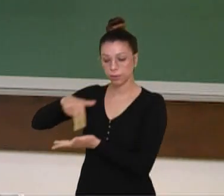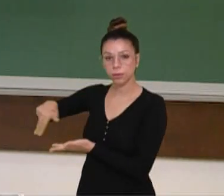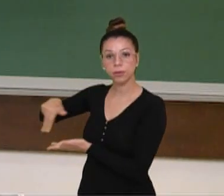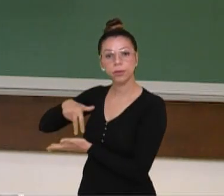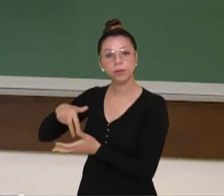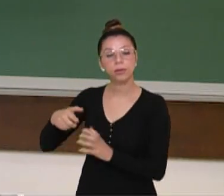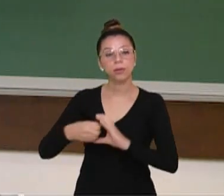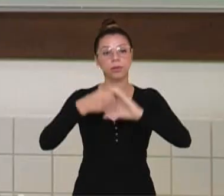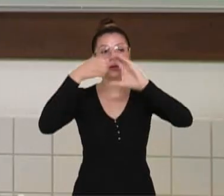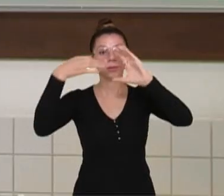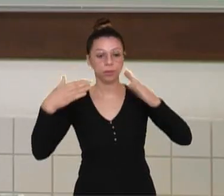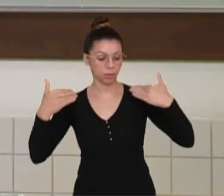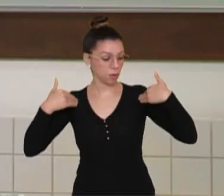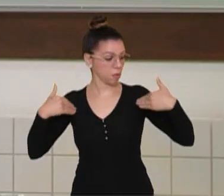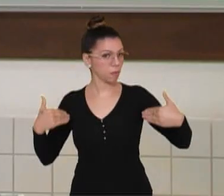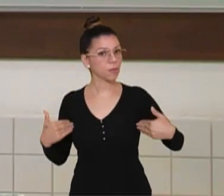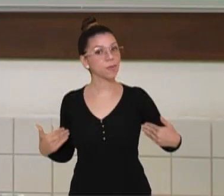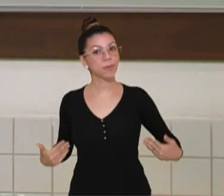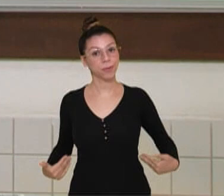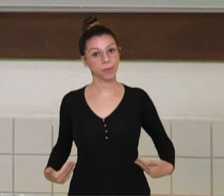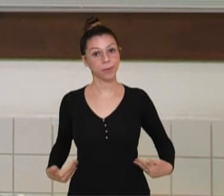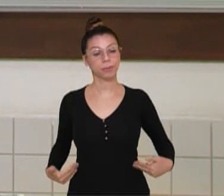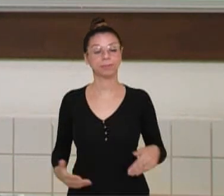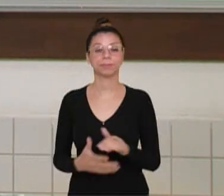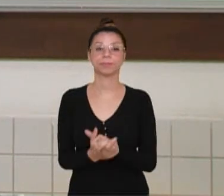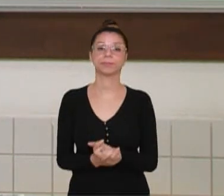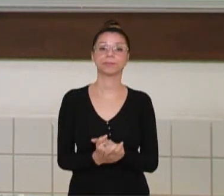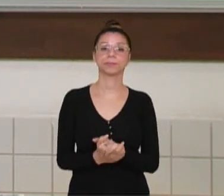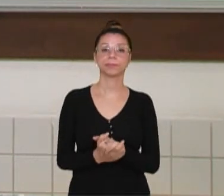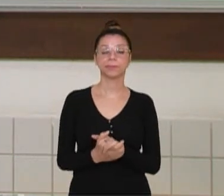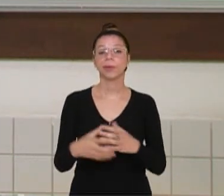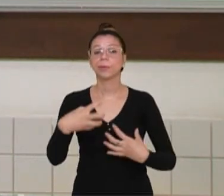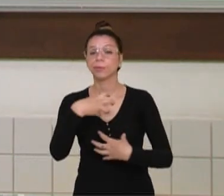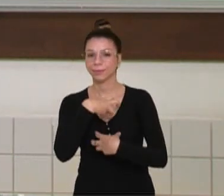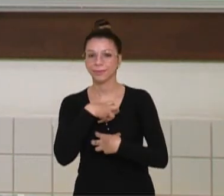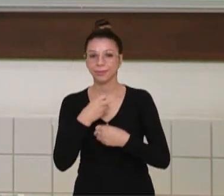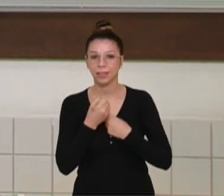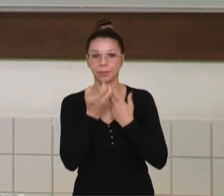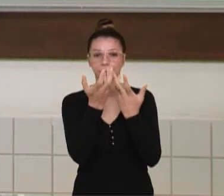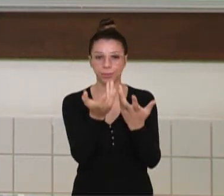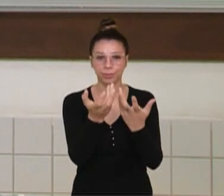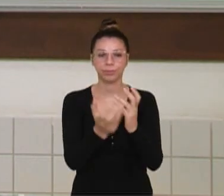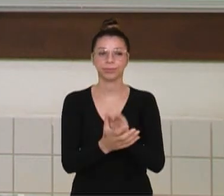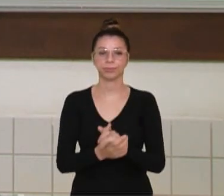ação inteligente do corpo, tá? E dos nossos sentimentos.